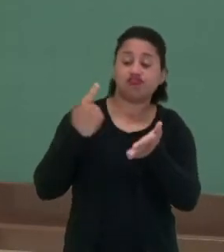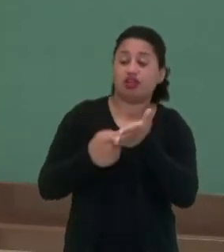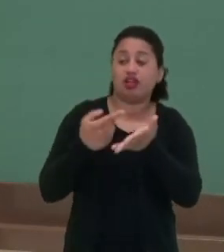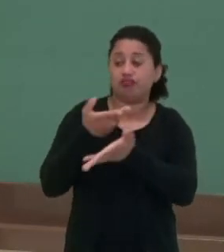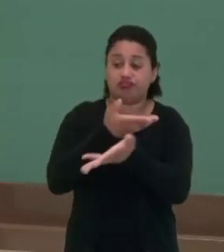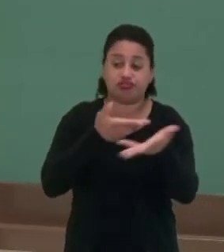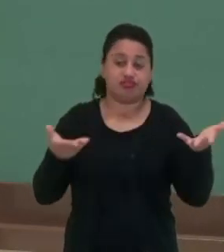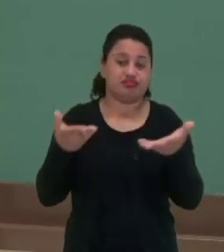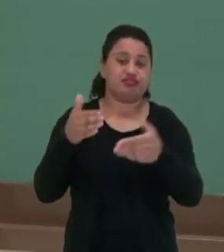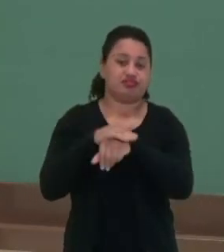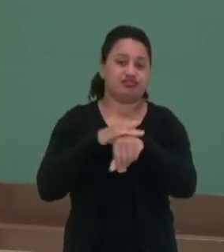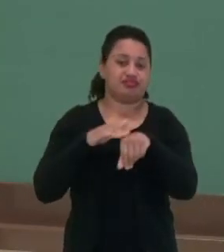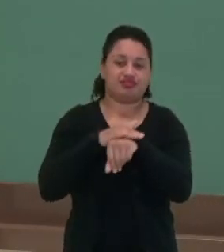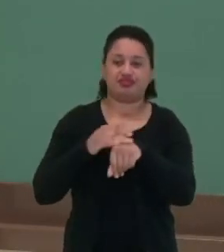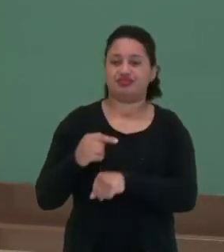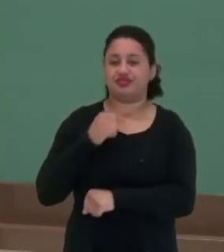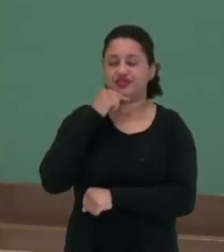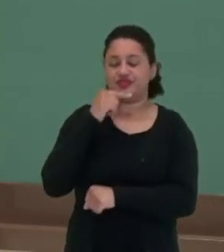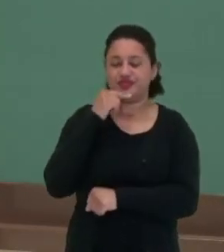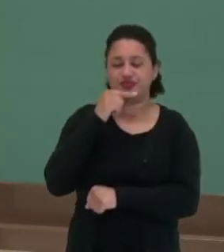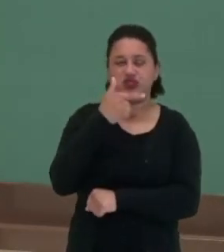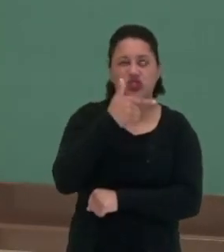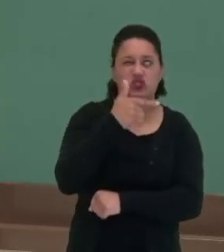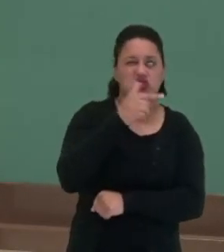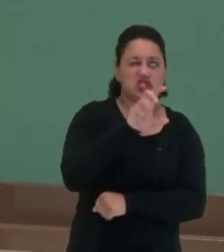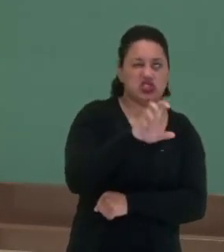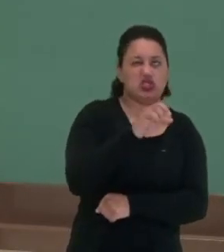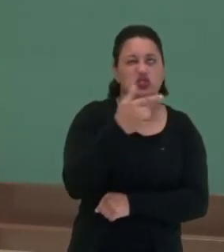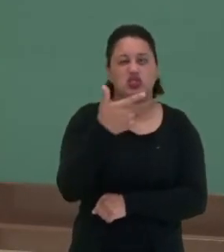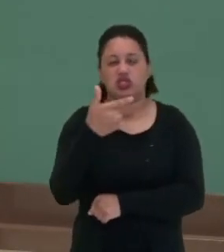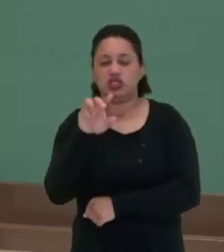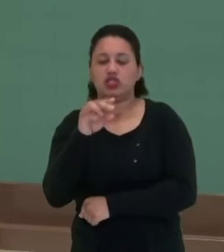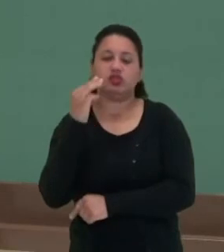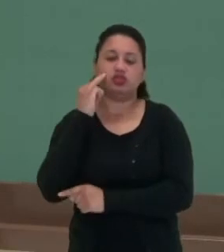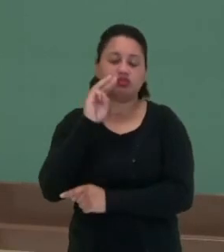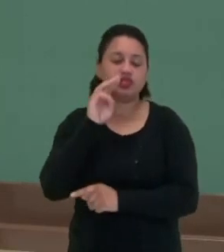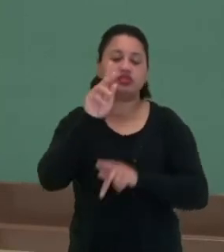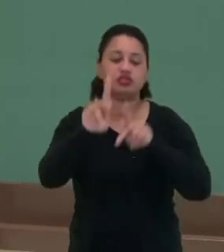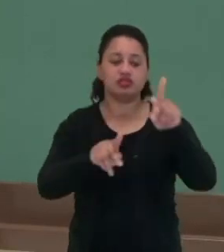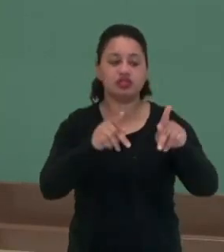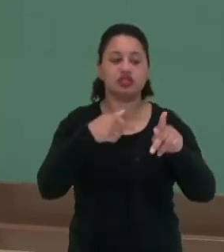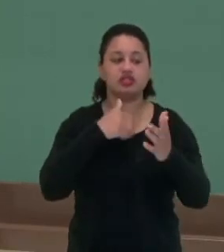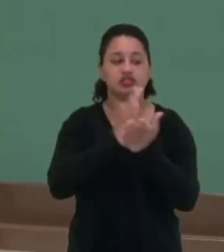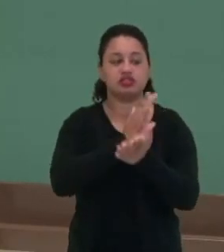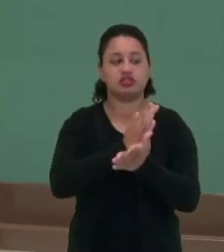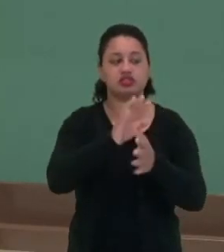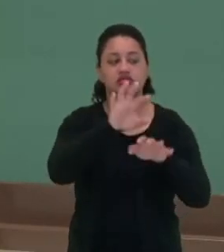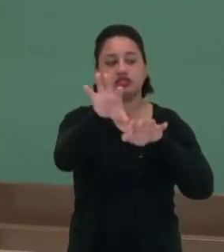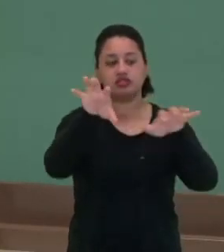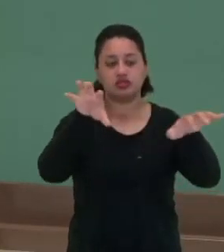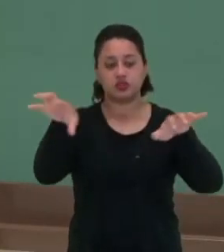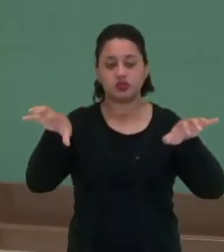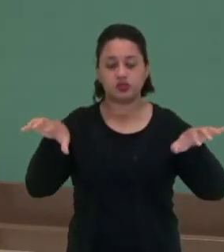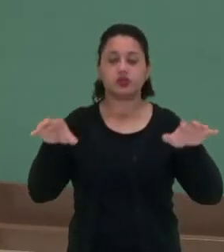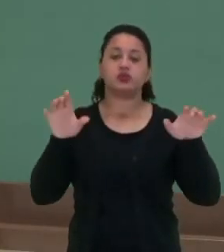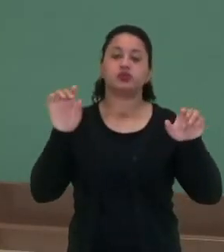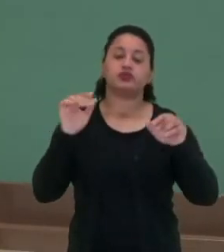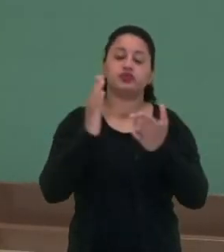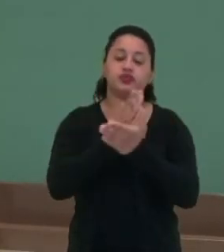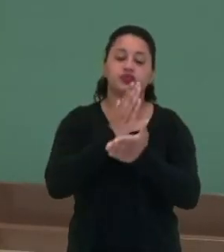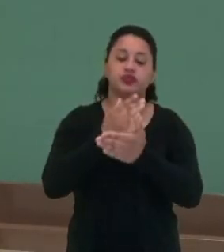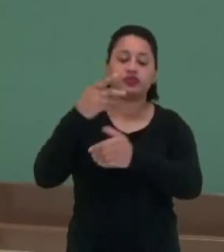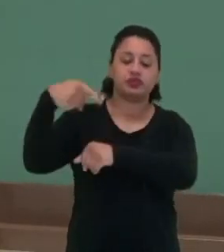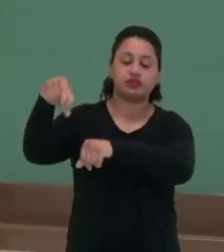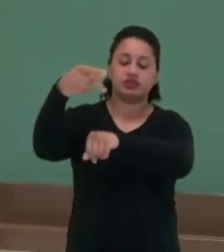Então aqueles 25 a 35 milhões de habitantes estão polarizados em três grupos, divididos em vários